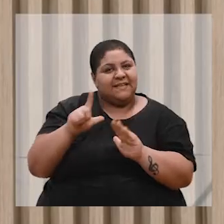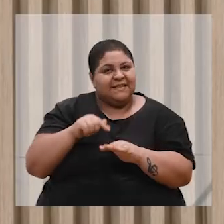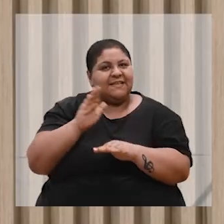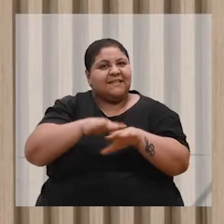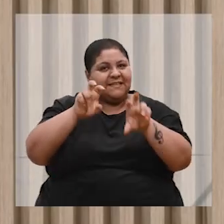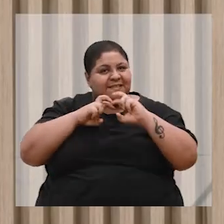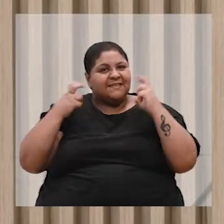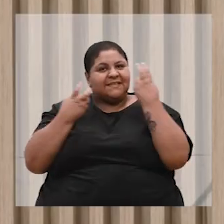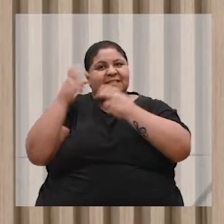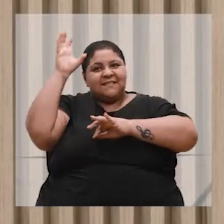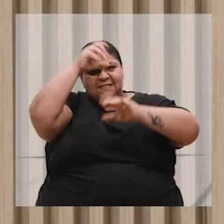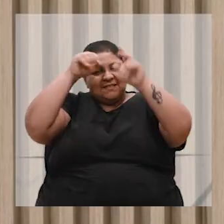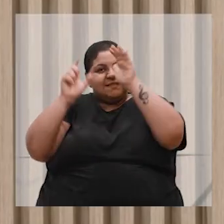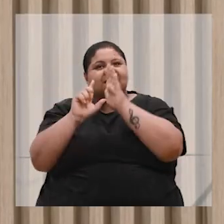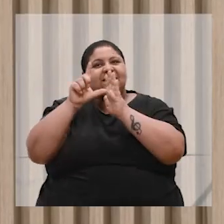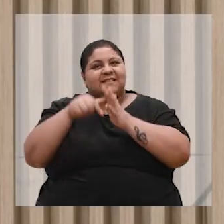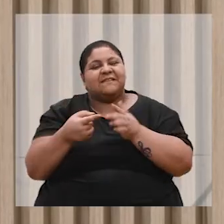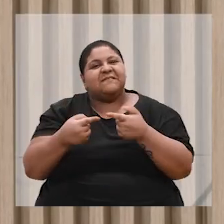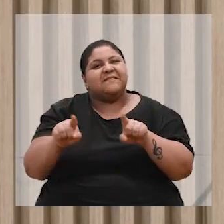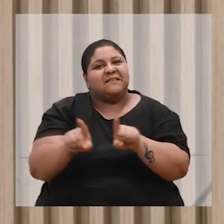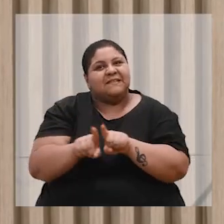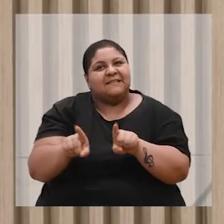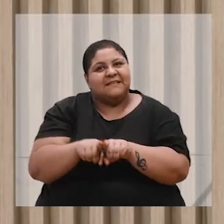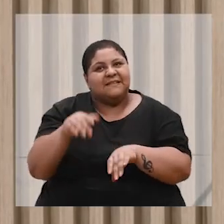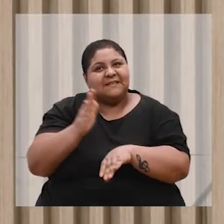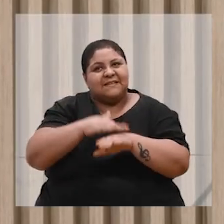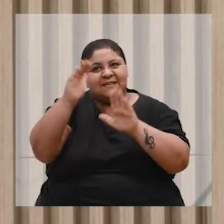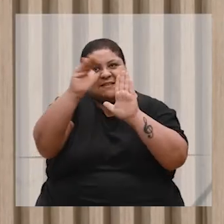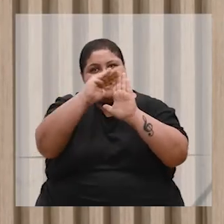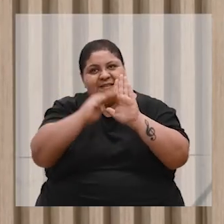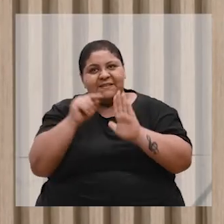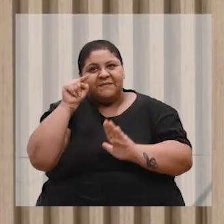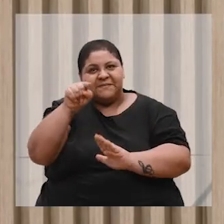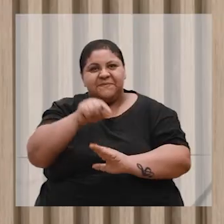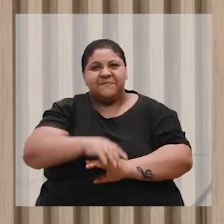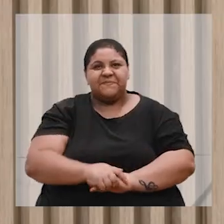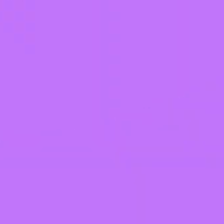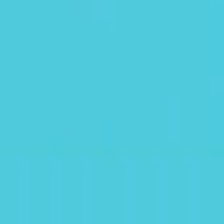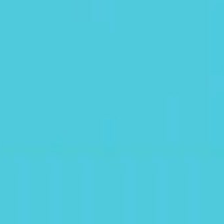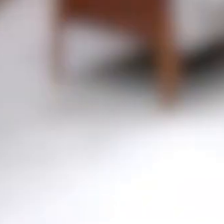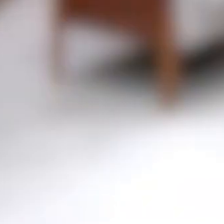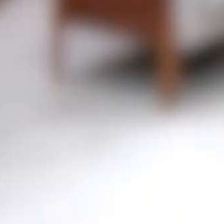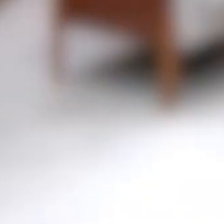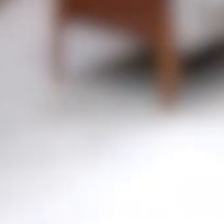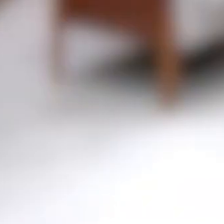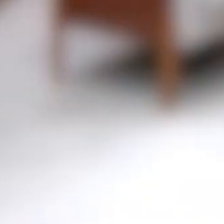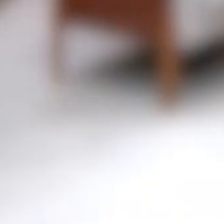tem mais Roda de Saberes daqui a um tempo, mas também tem mais programação para você.